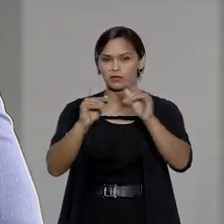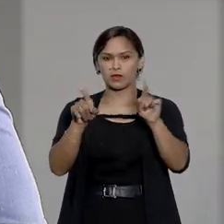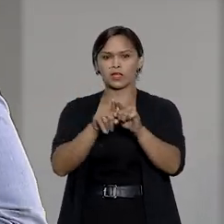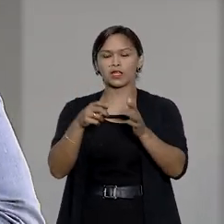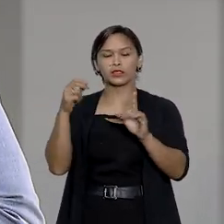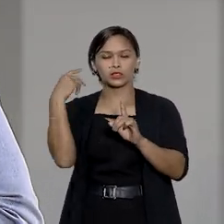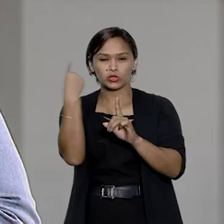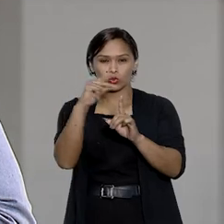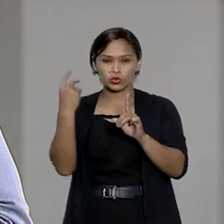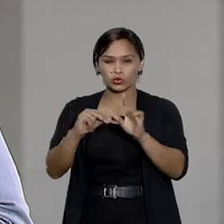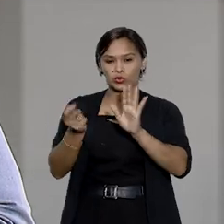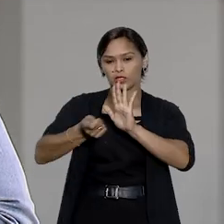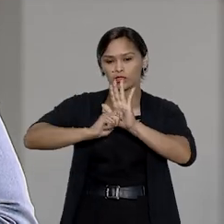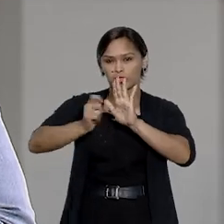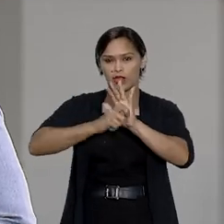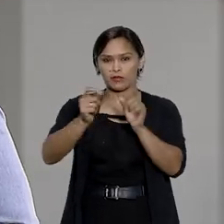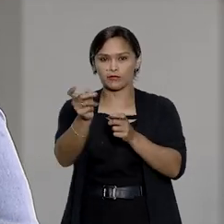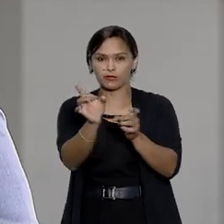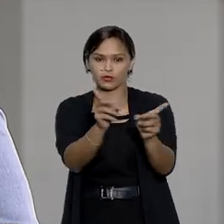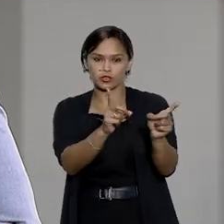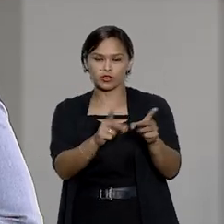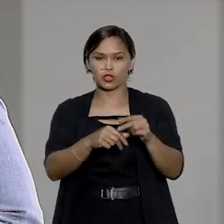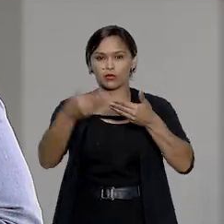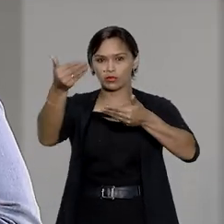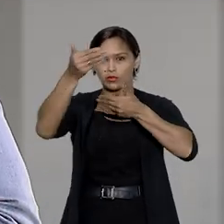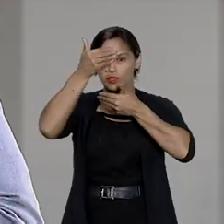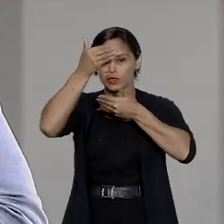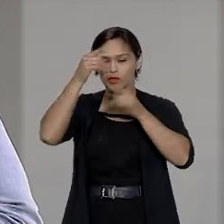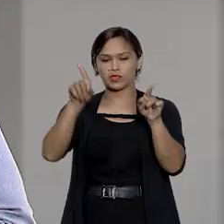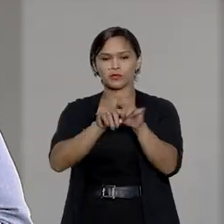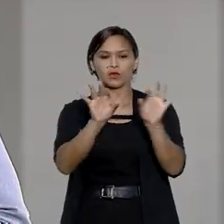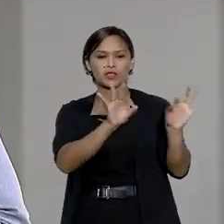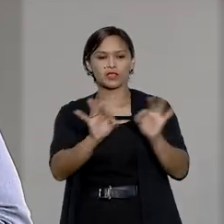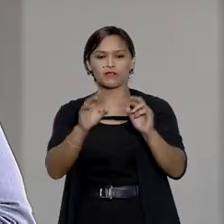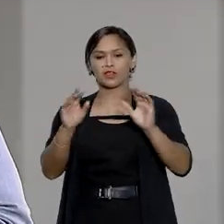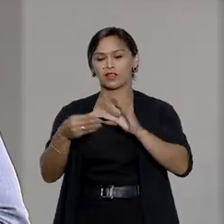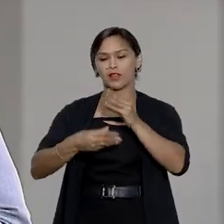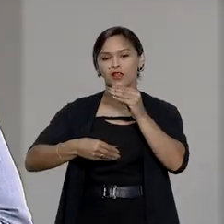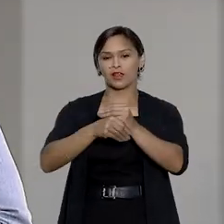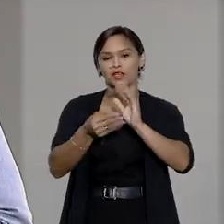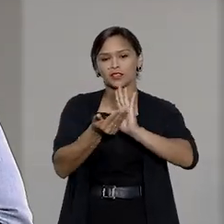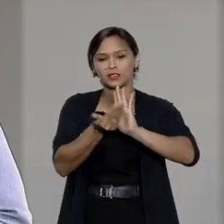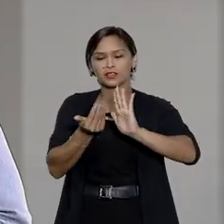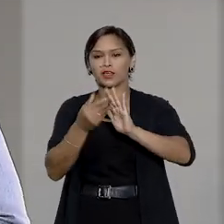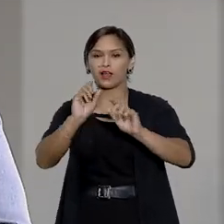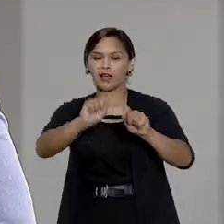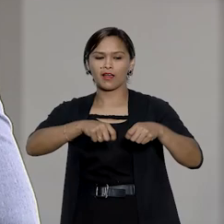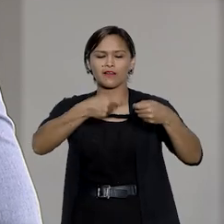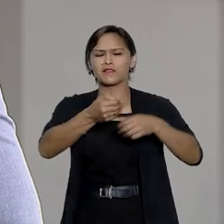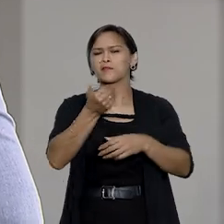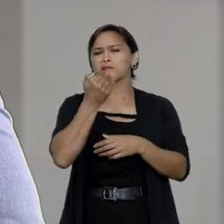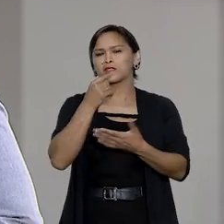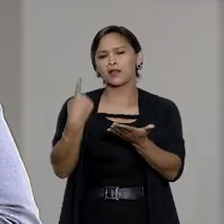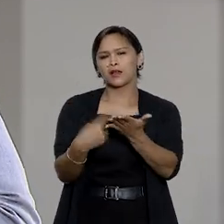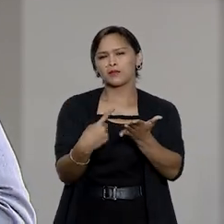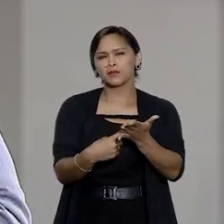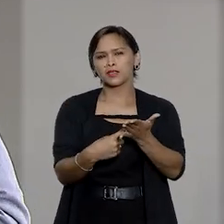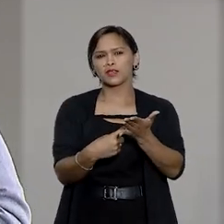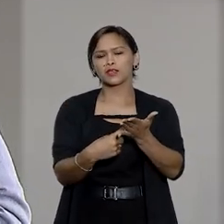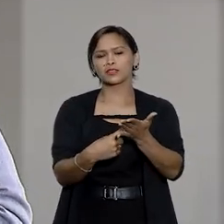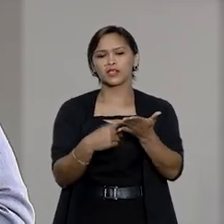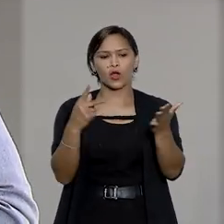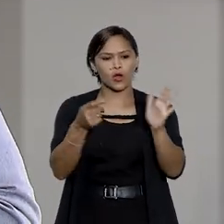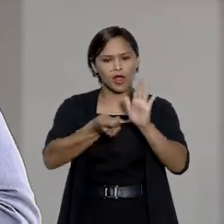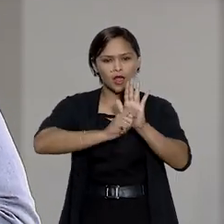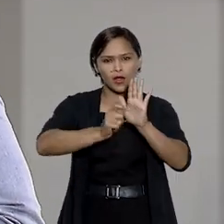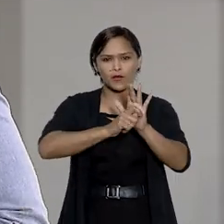tortura, tráfico de drogas e terrorismo. Devido à revogação, a defesa pedia a aplicação ao delito de